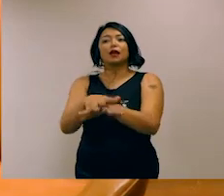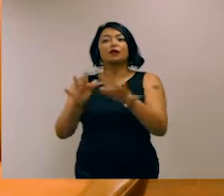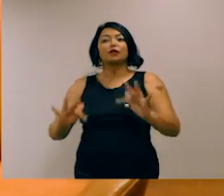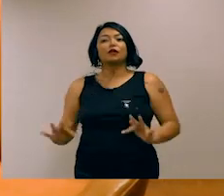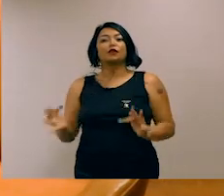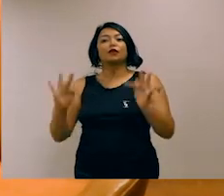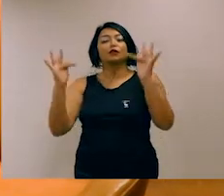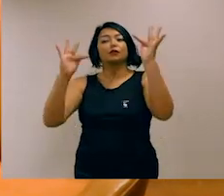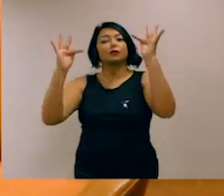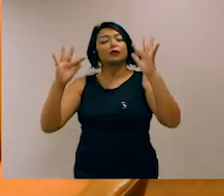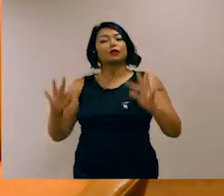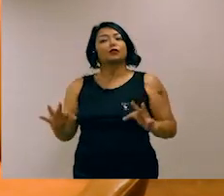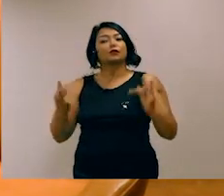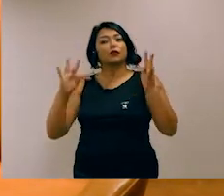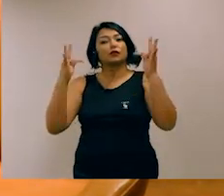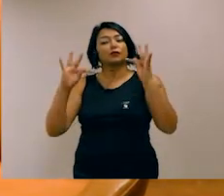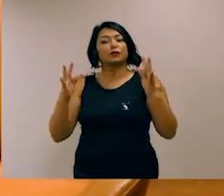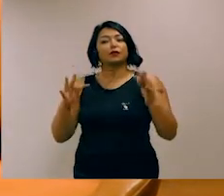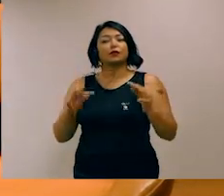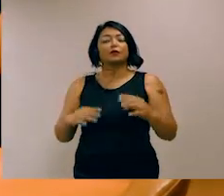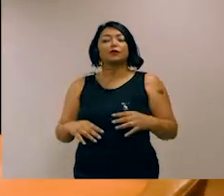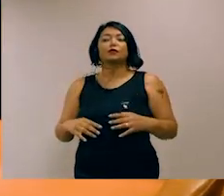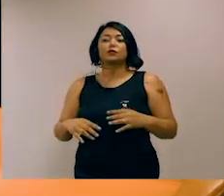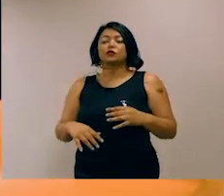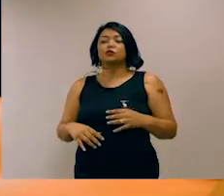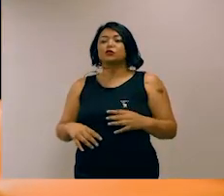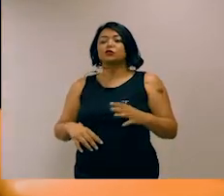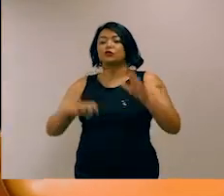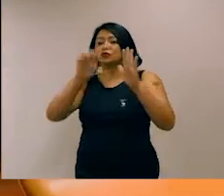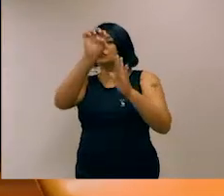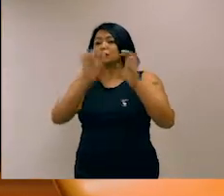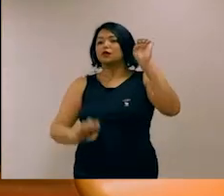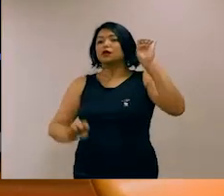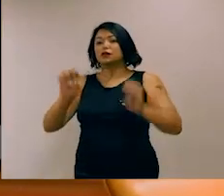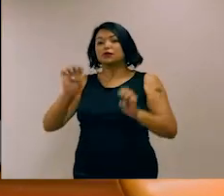ferramentas estatísticas e comportamentais para ajudar a